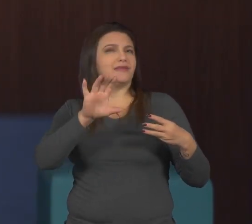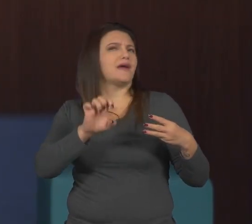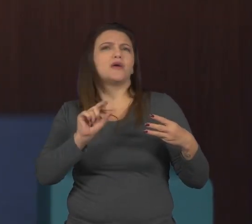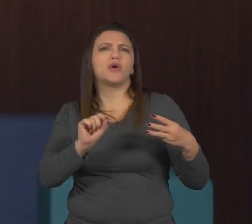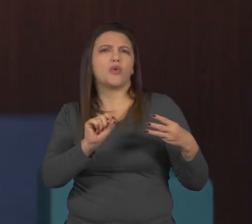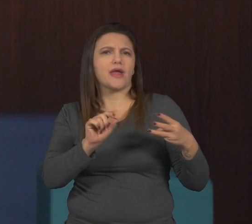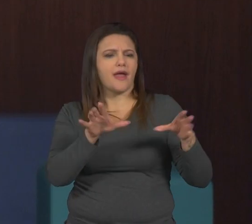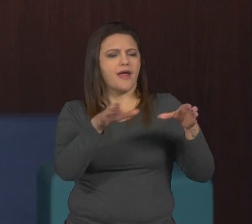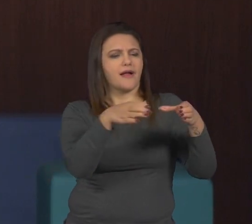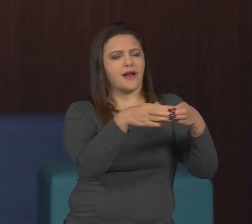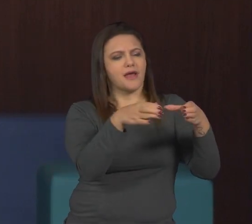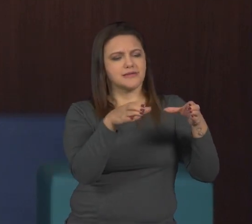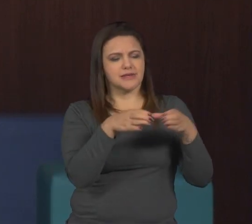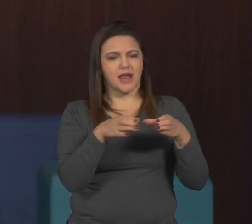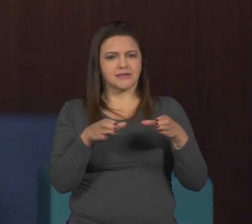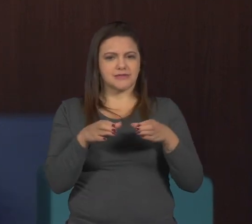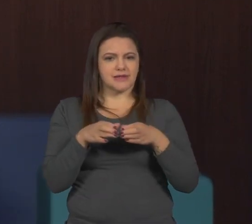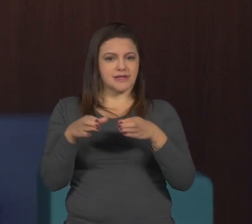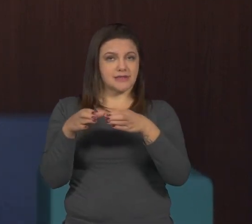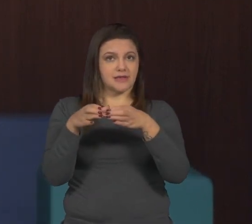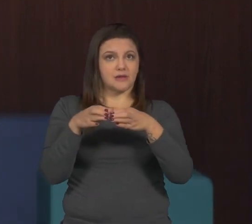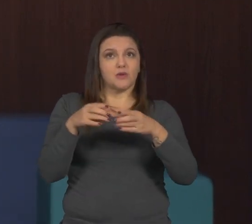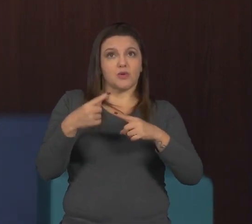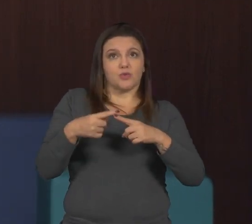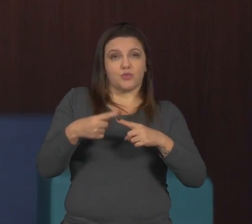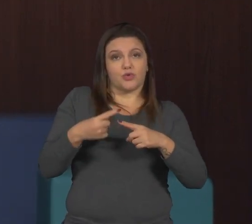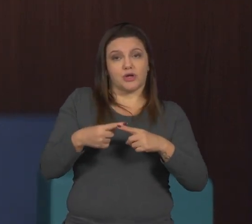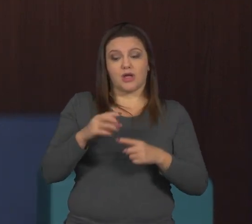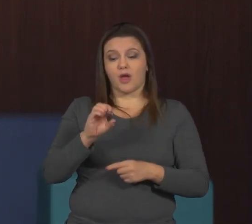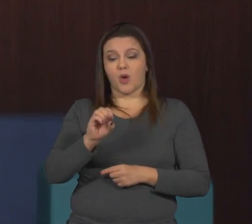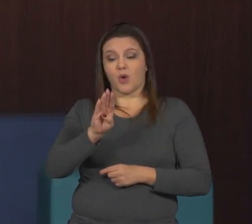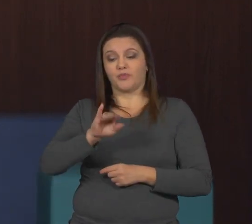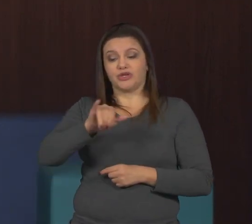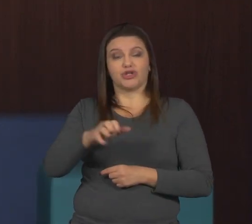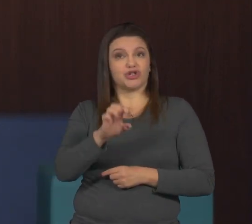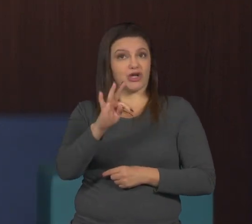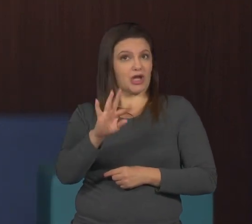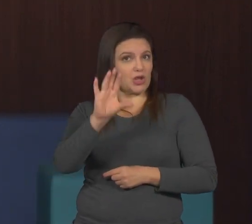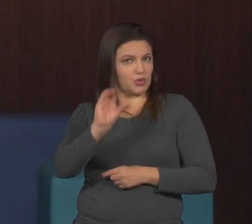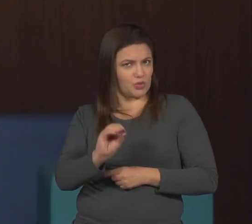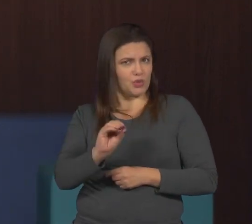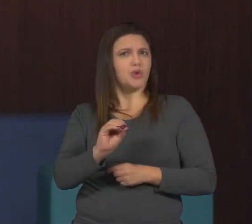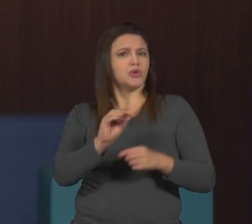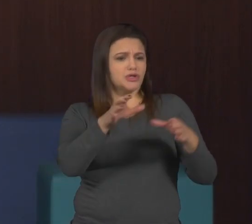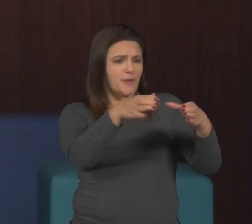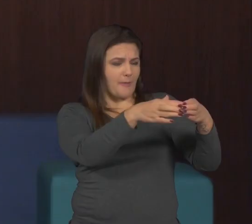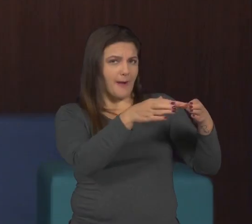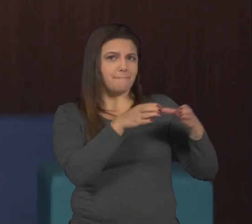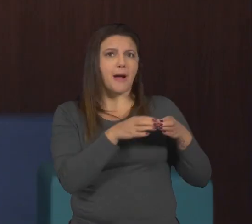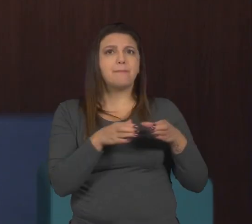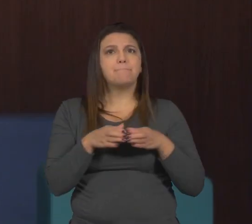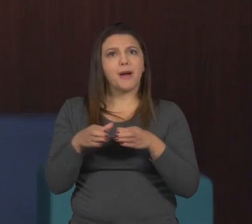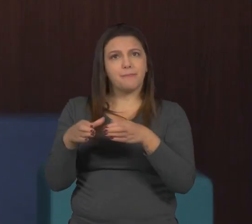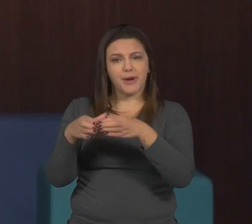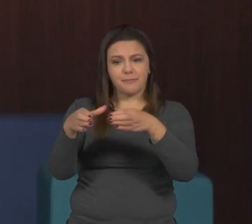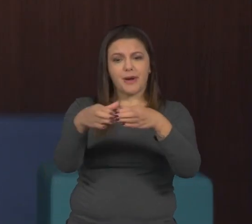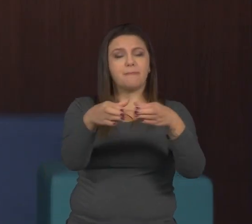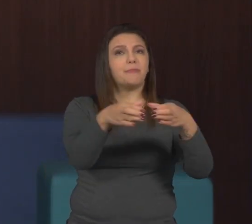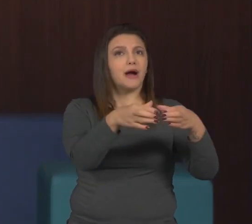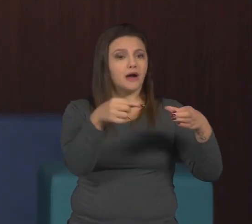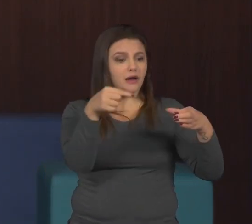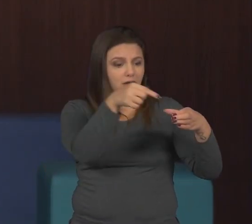objetos já no código objeto, das classes, as instâncias das classes no código